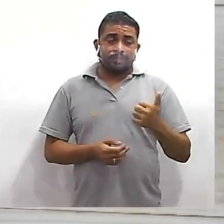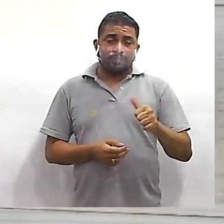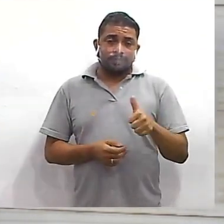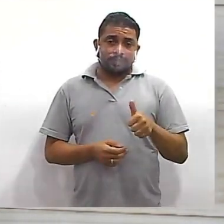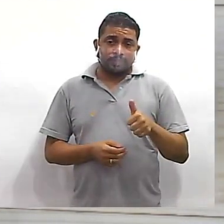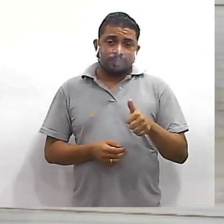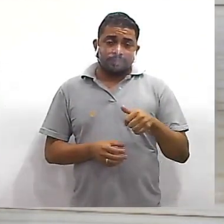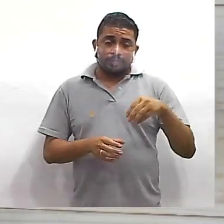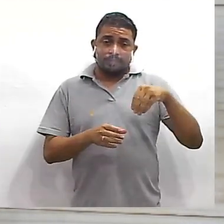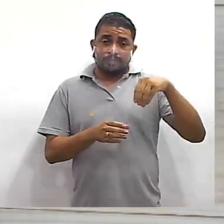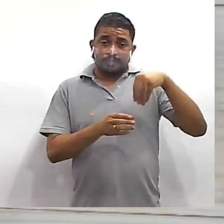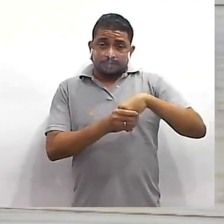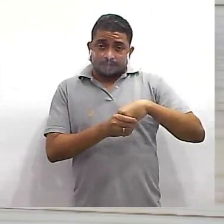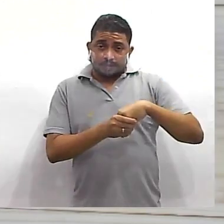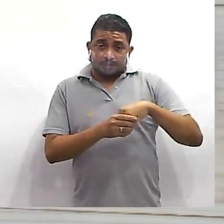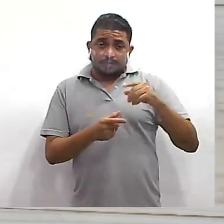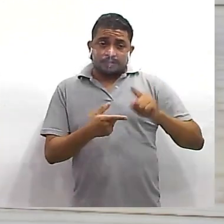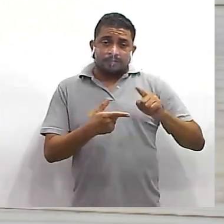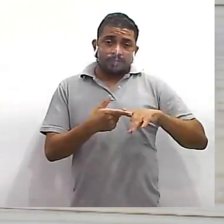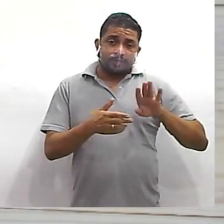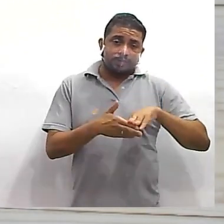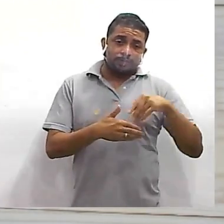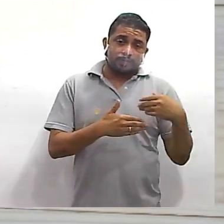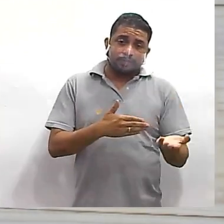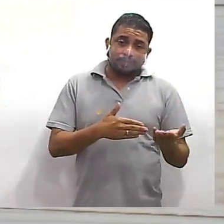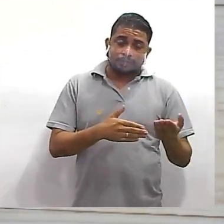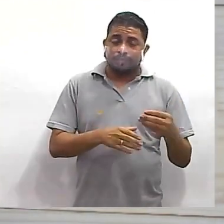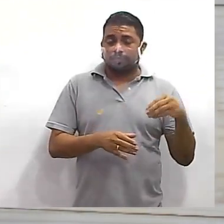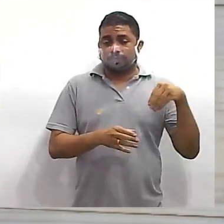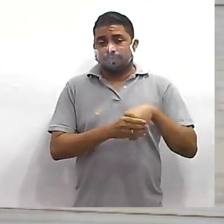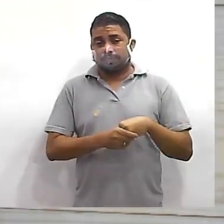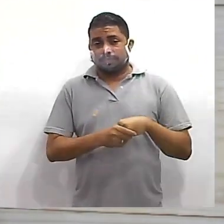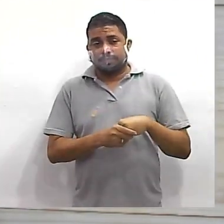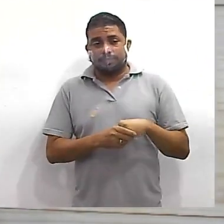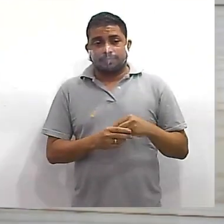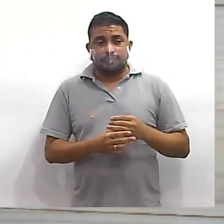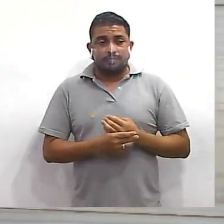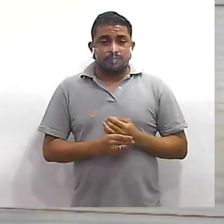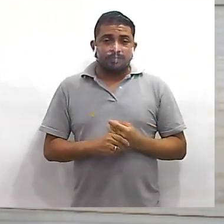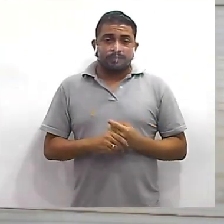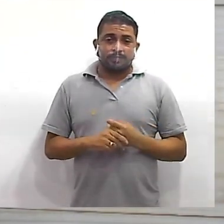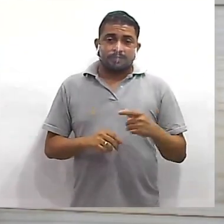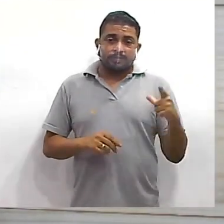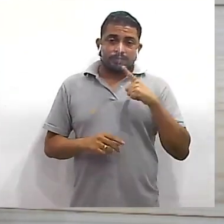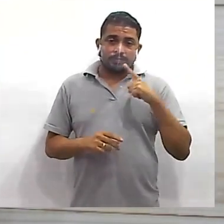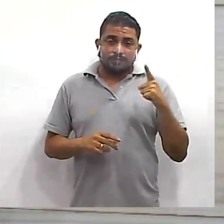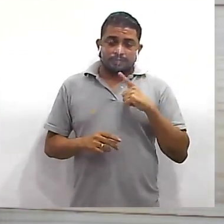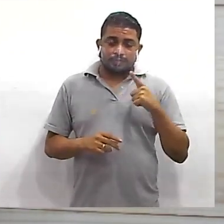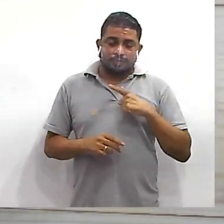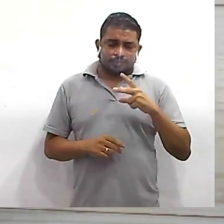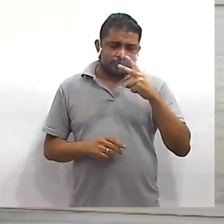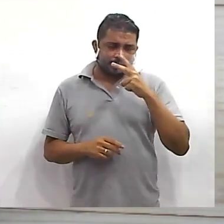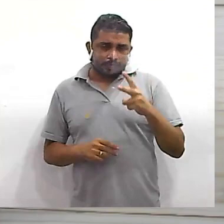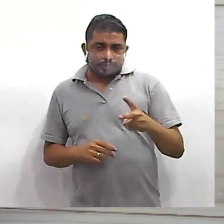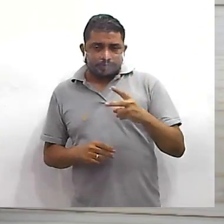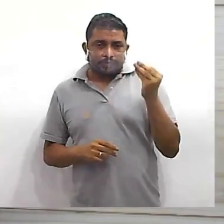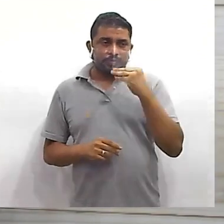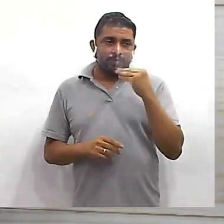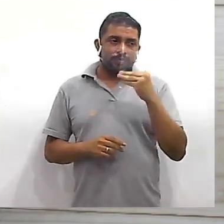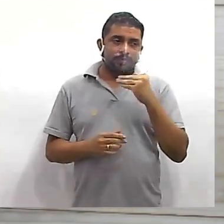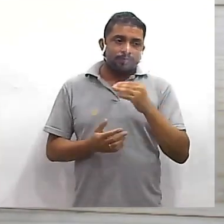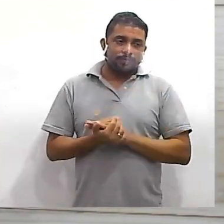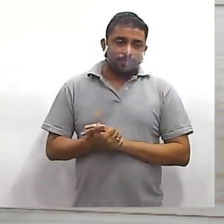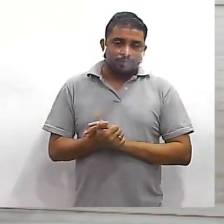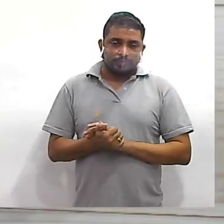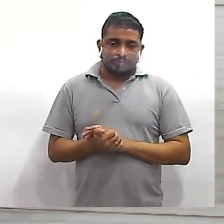ambiente interno e o ambiente externo. Dentro do ambiente interno, a gente tem os pontos fortes e os pontos fracos.